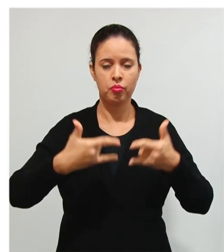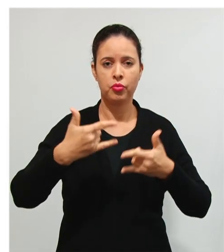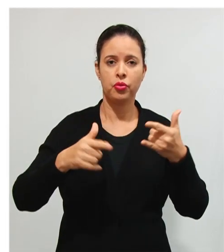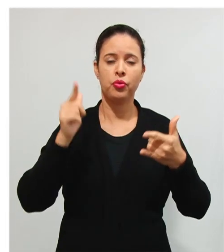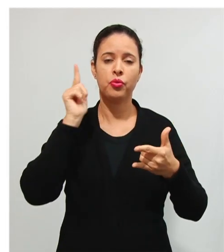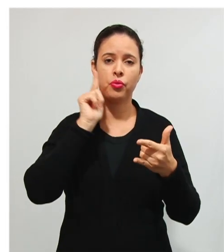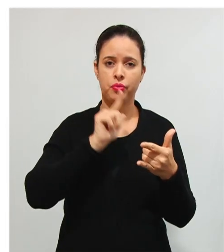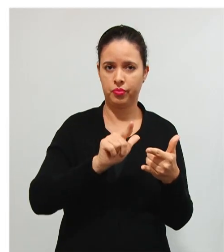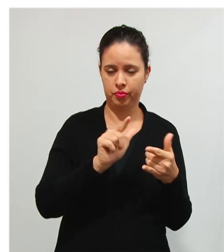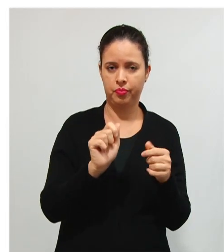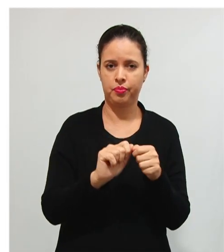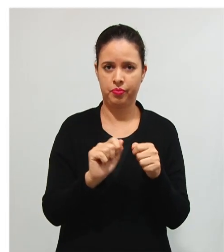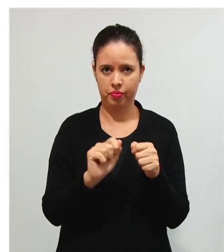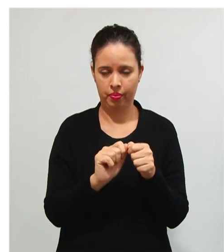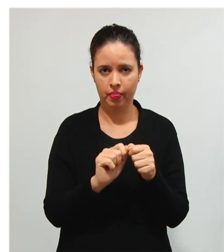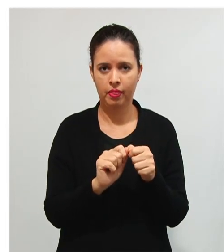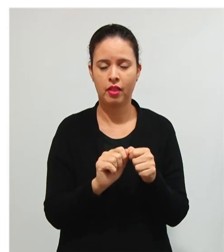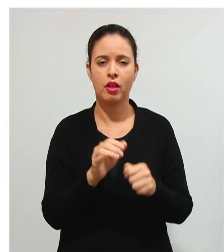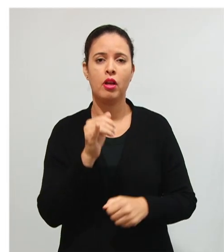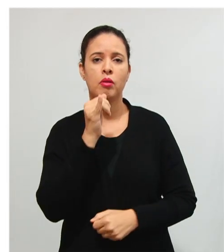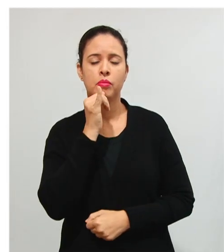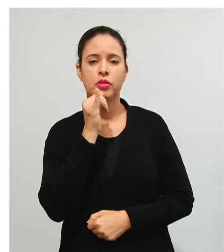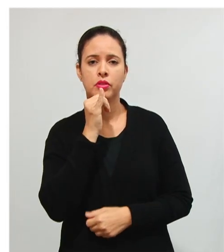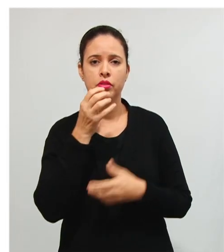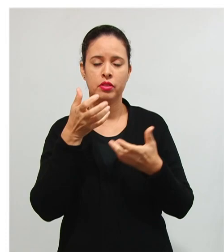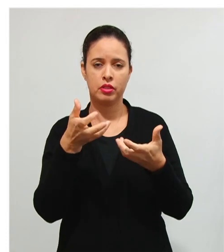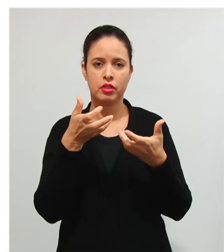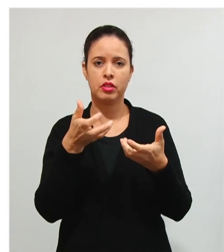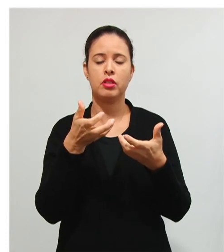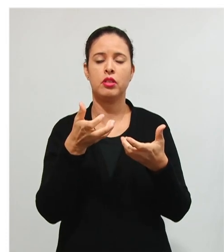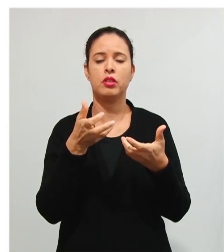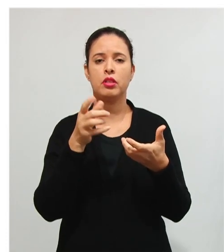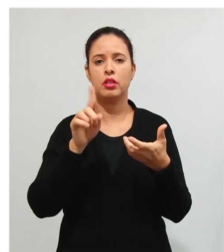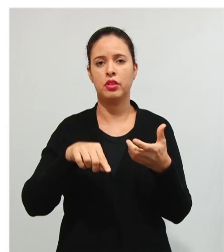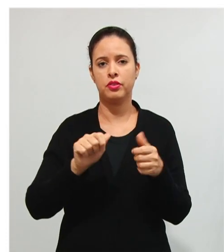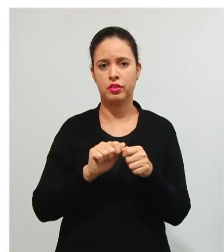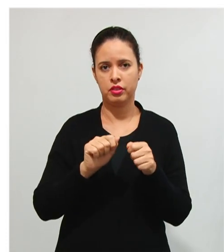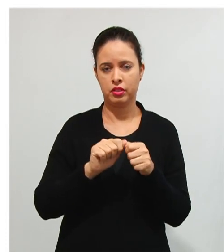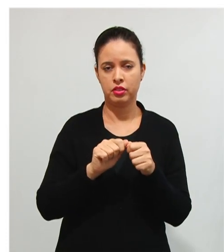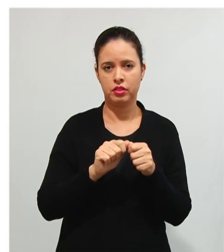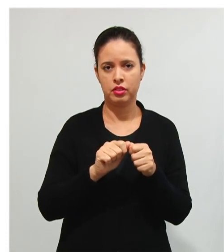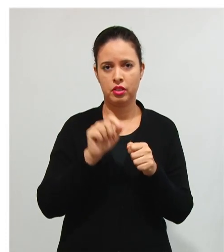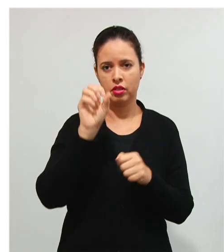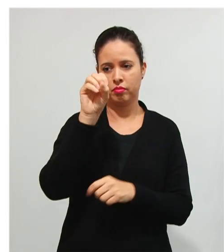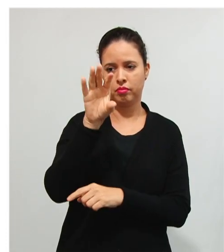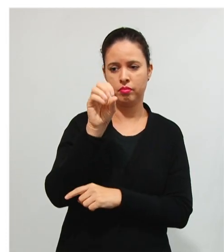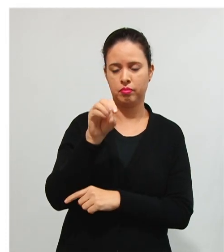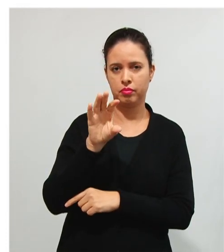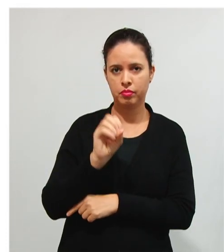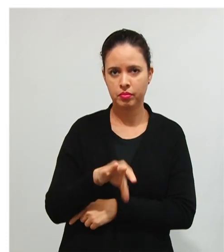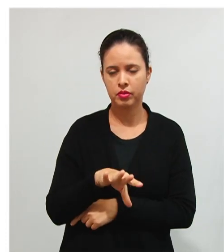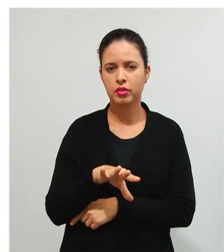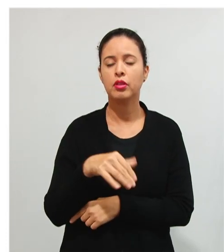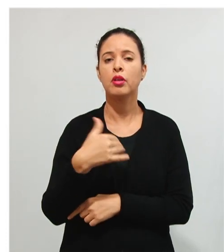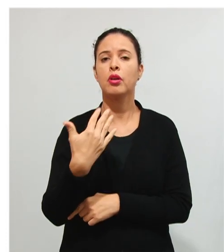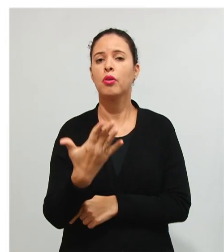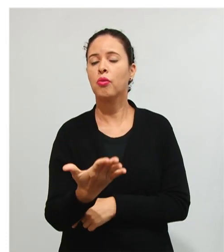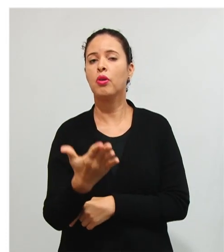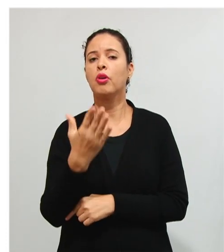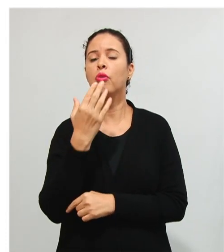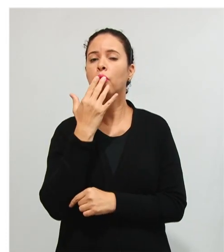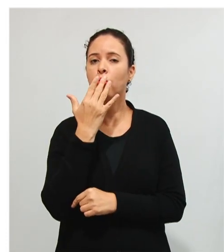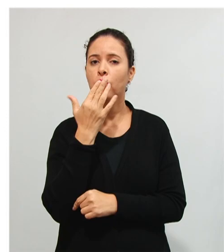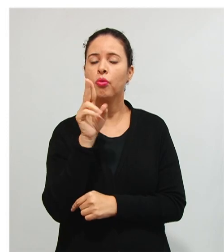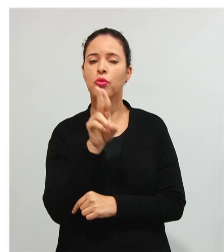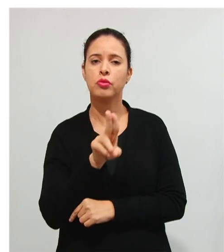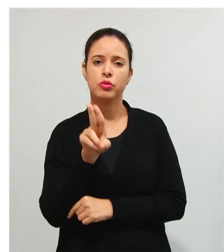dessa forma? Ou, por exemplo, se eu quero que o aluno construa um semáforo, quais são os padrões de cores utilizadas?